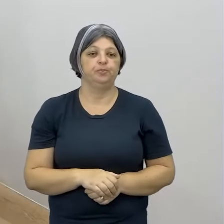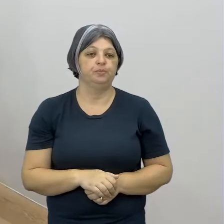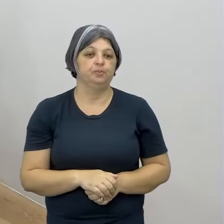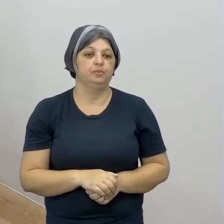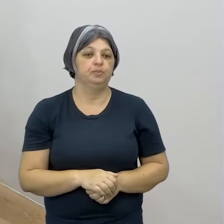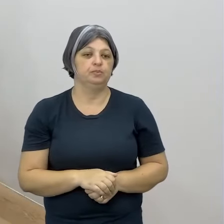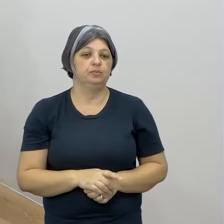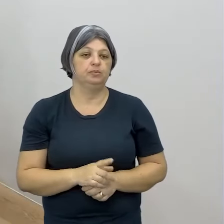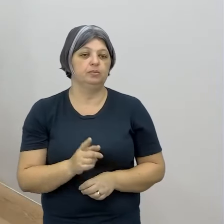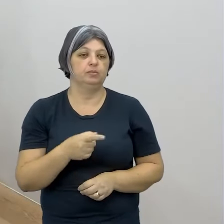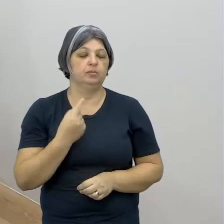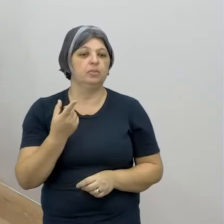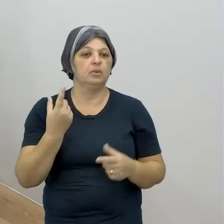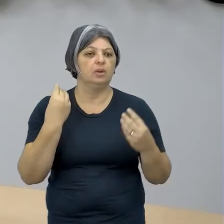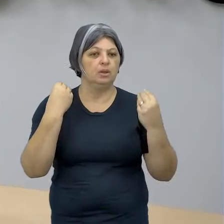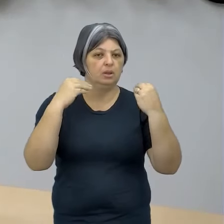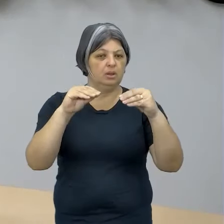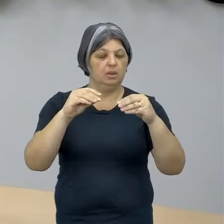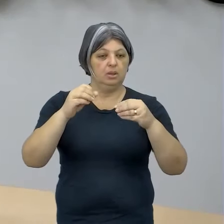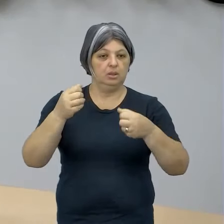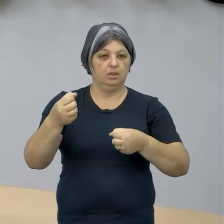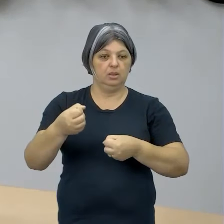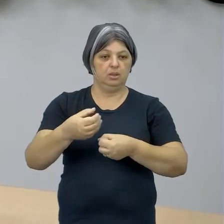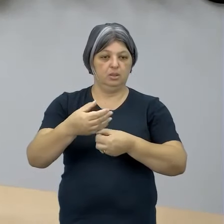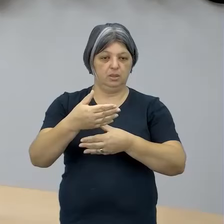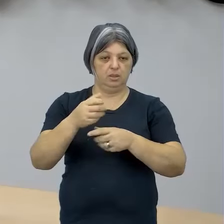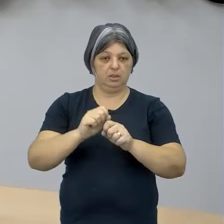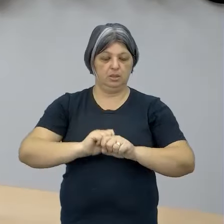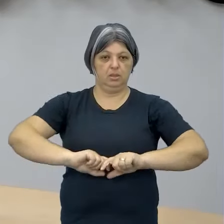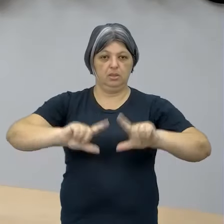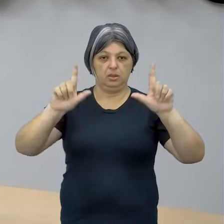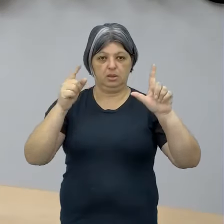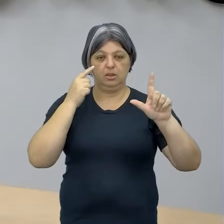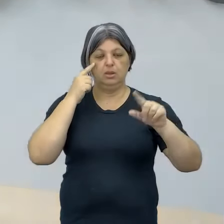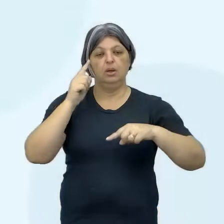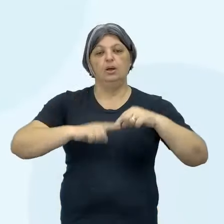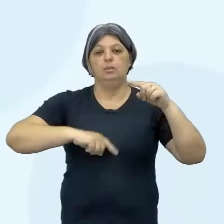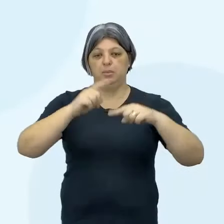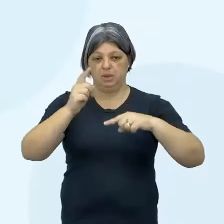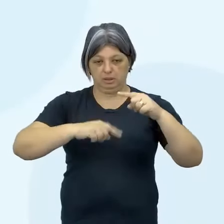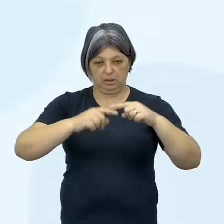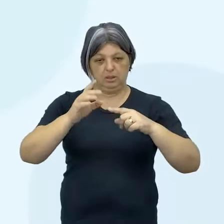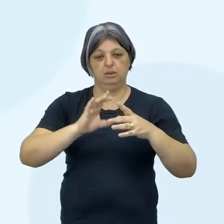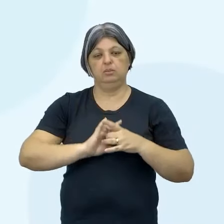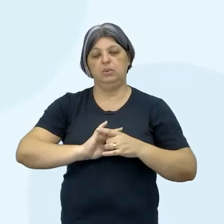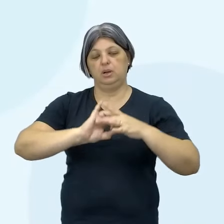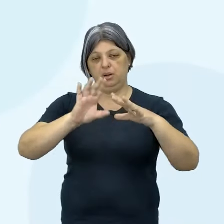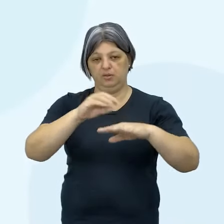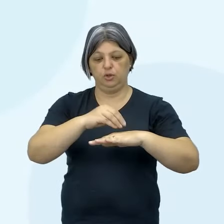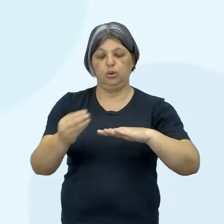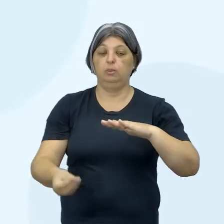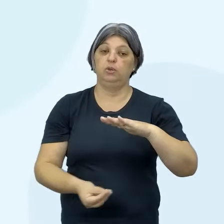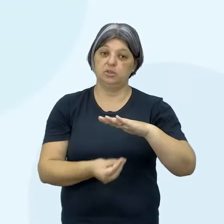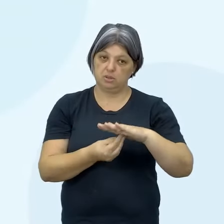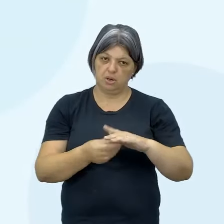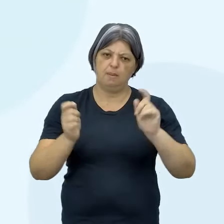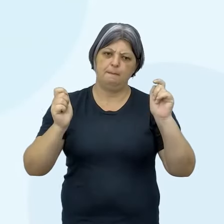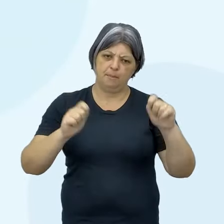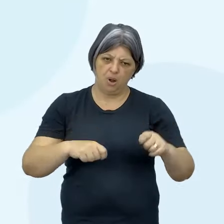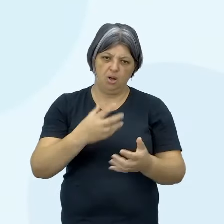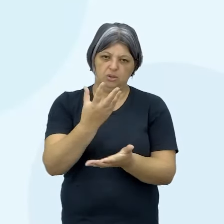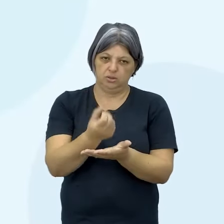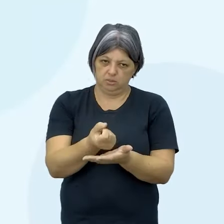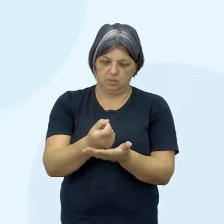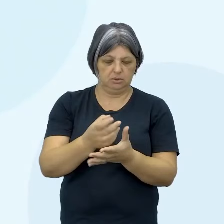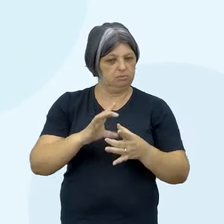A gente vai deixar aqui na tela agora para vocês, pessoal, esse material vai estar todo disponível no repositório, tá? Então vocês podem baixar,